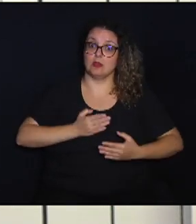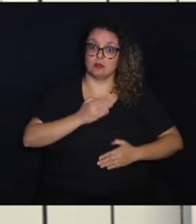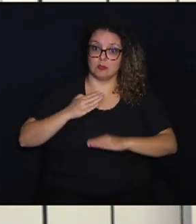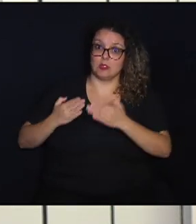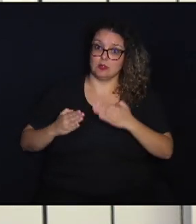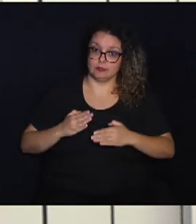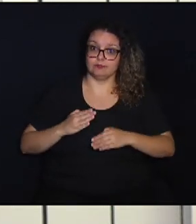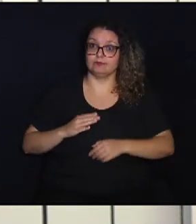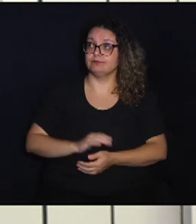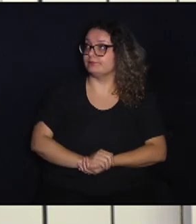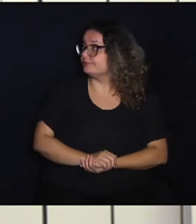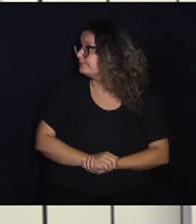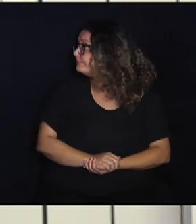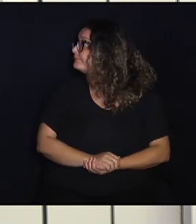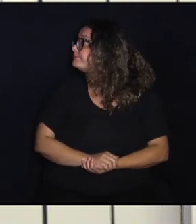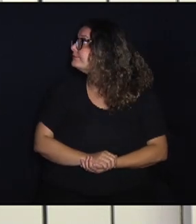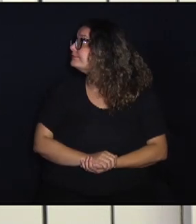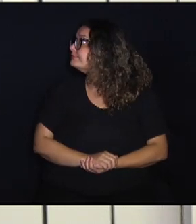causadora da doença.